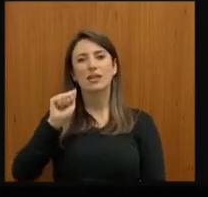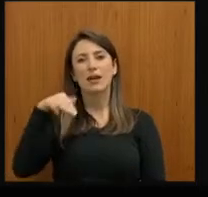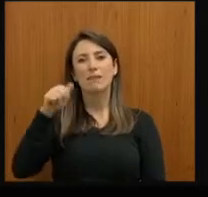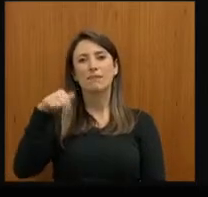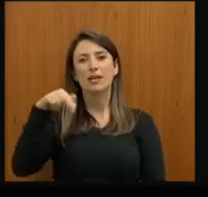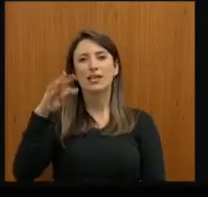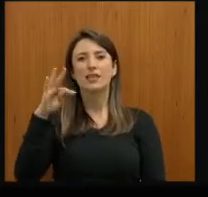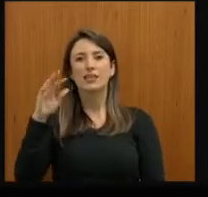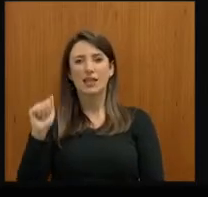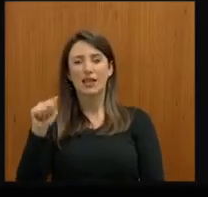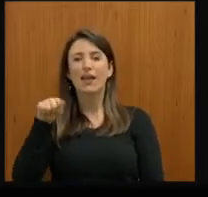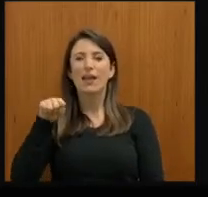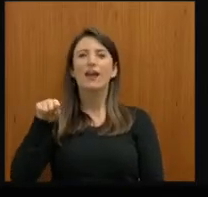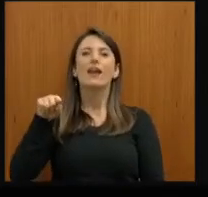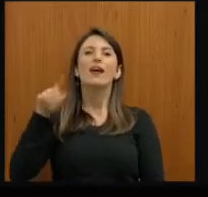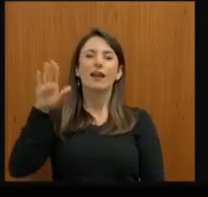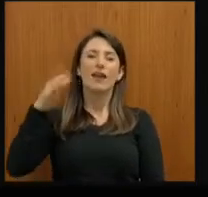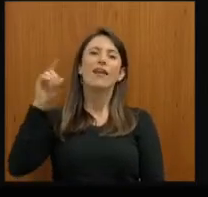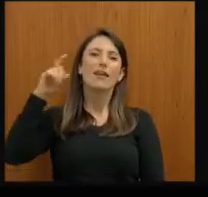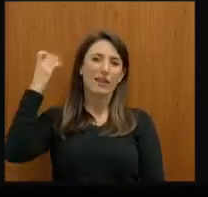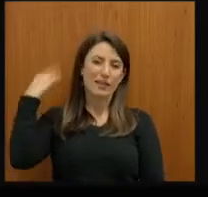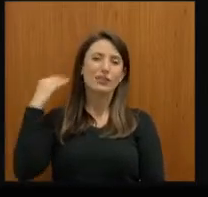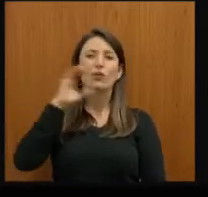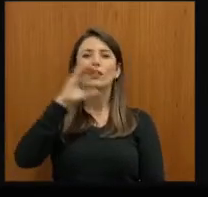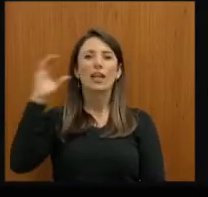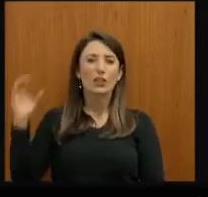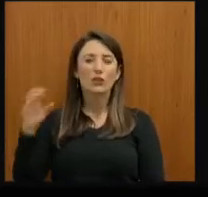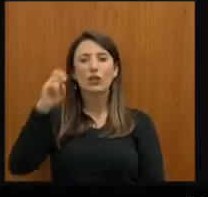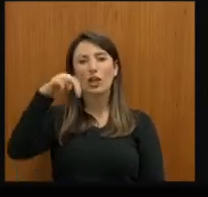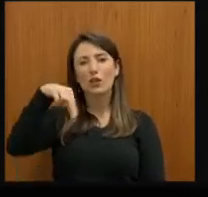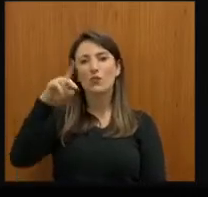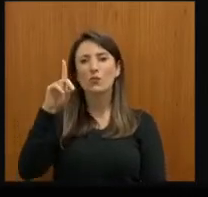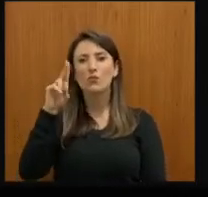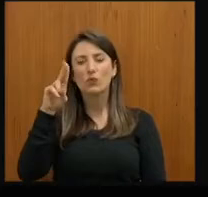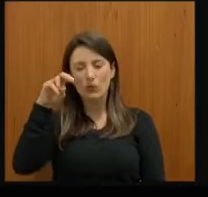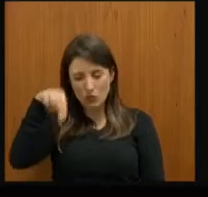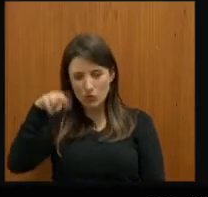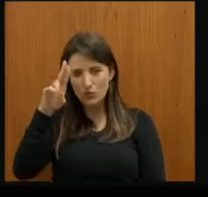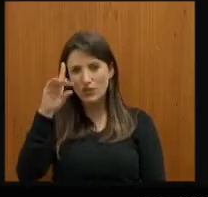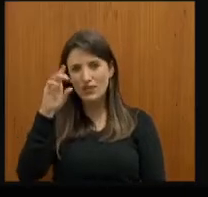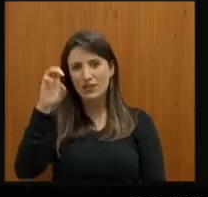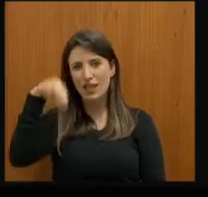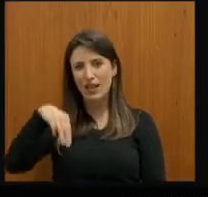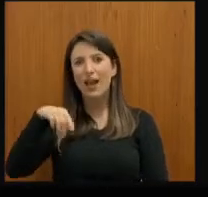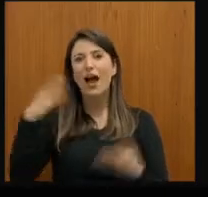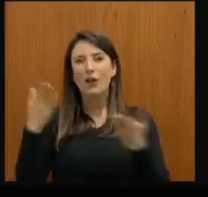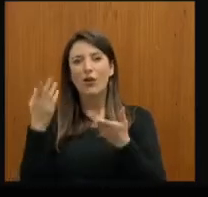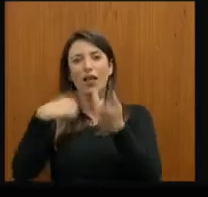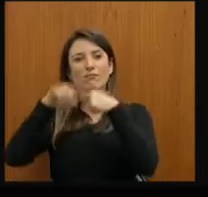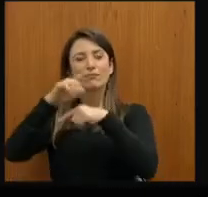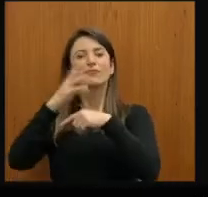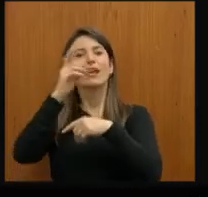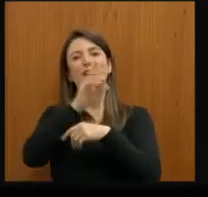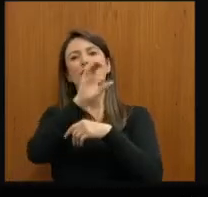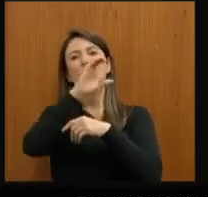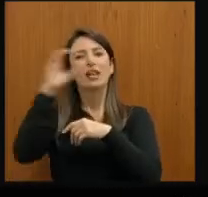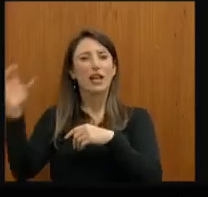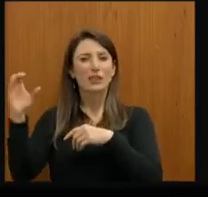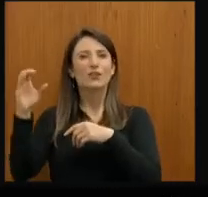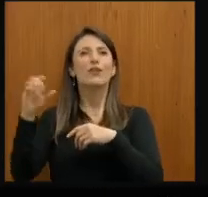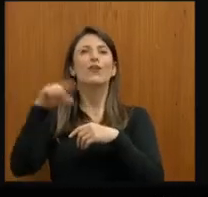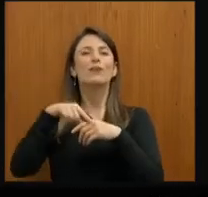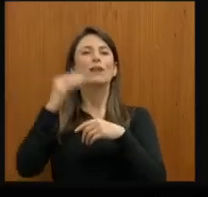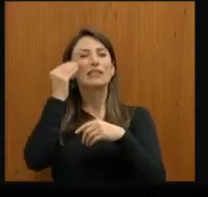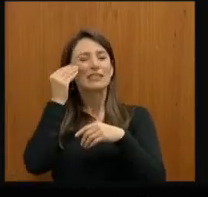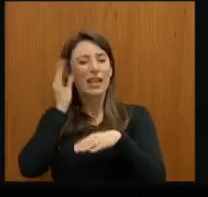coordenadora tudo bem de Belo Horizonte para essa função de da Coordenadoria Estadual de Promoção e defesa dos direitos das mulheres